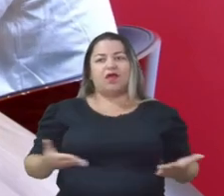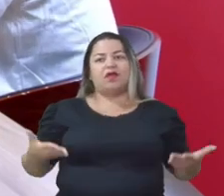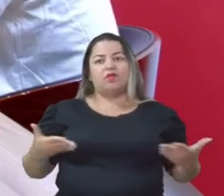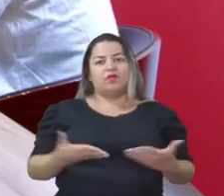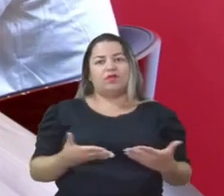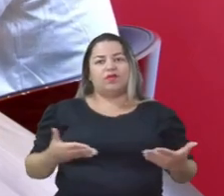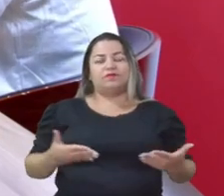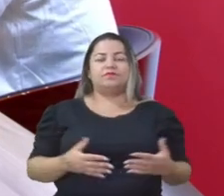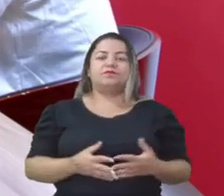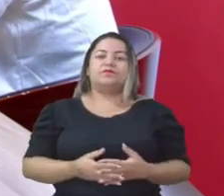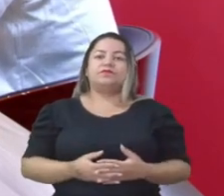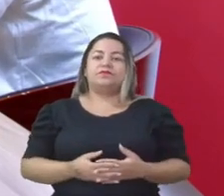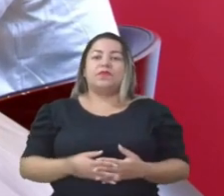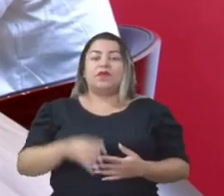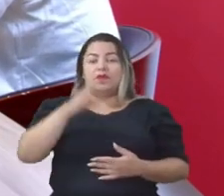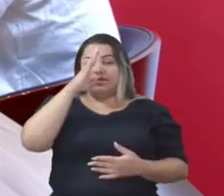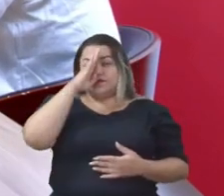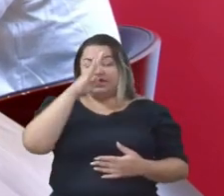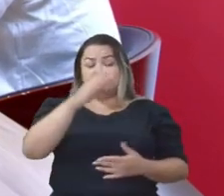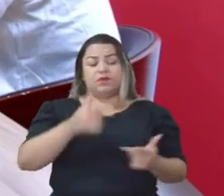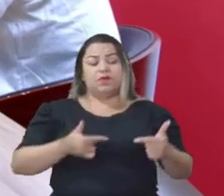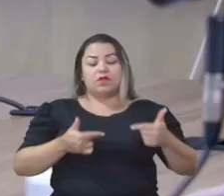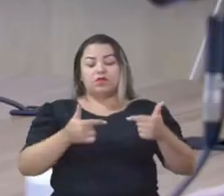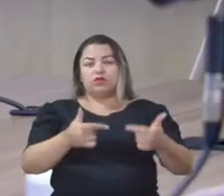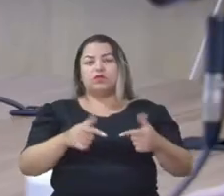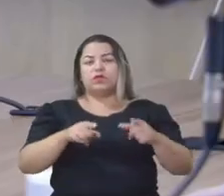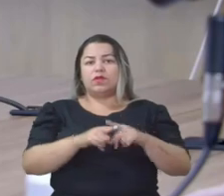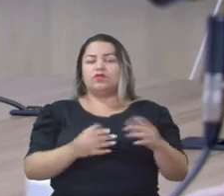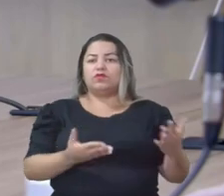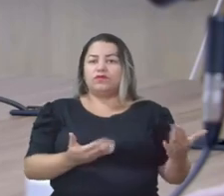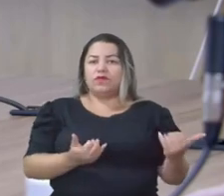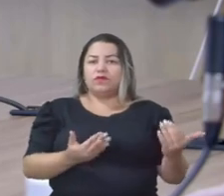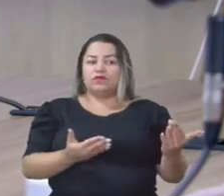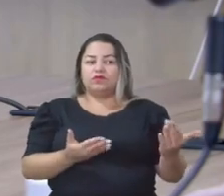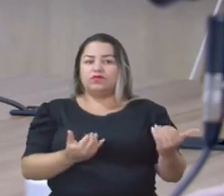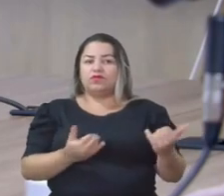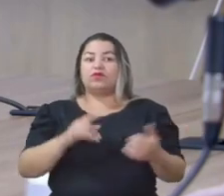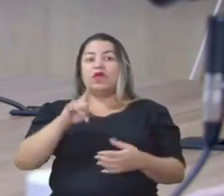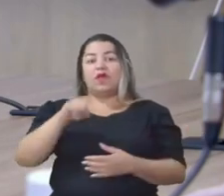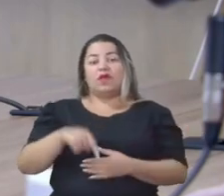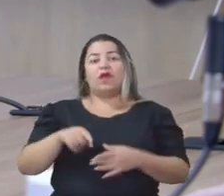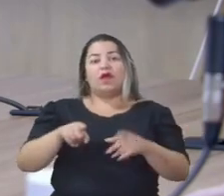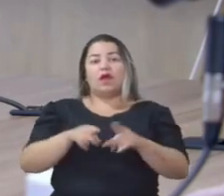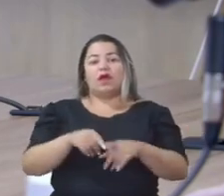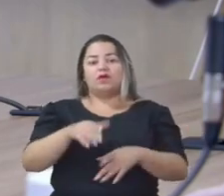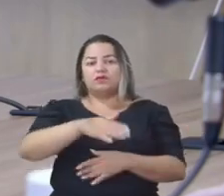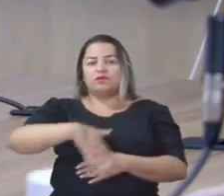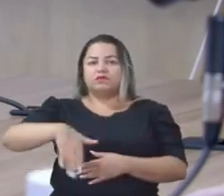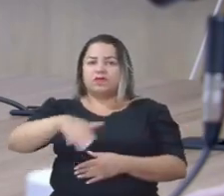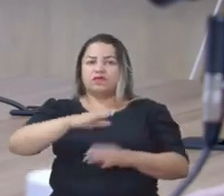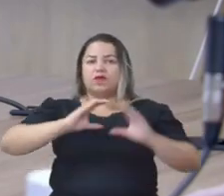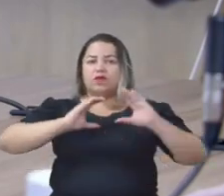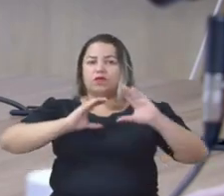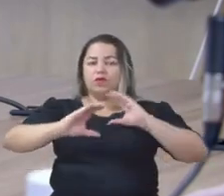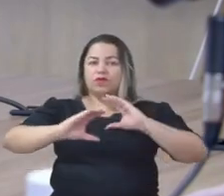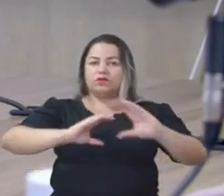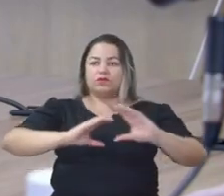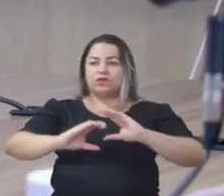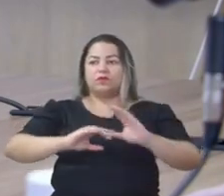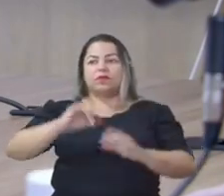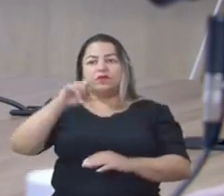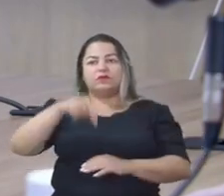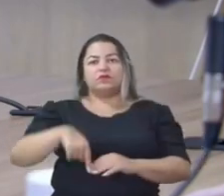Bom, as principais lutas da juventude... a maioria está ligada à comunicação, né, de